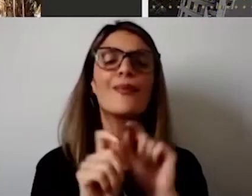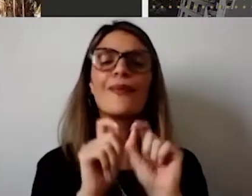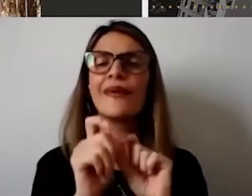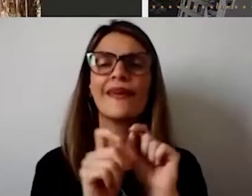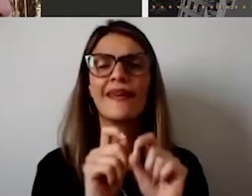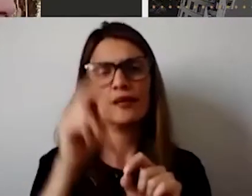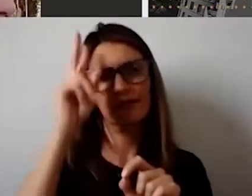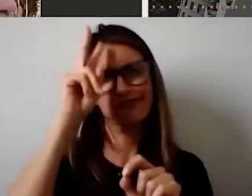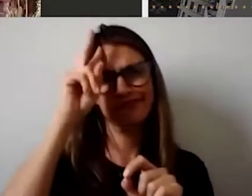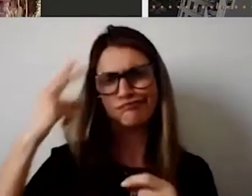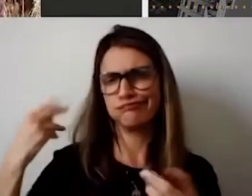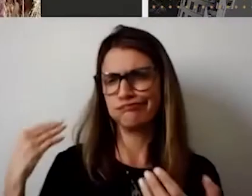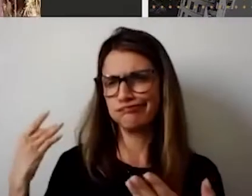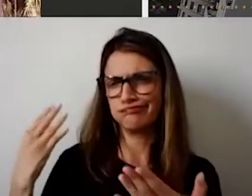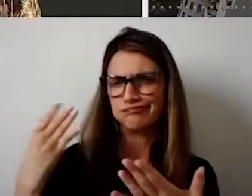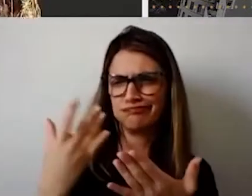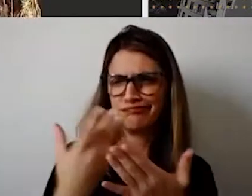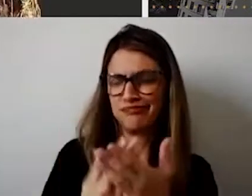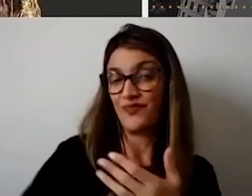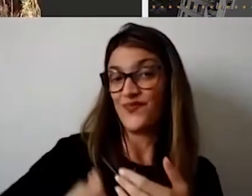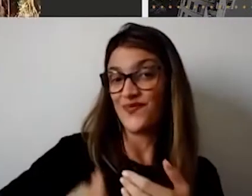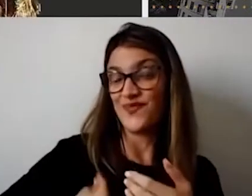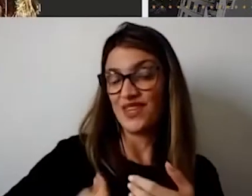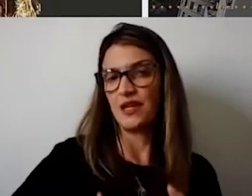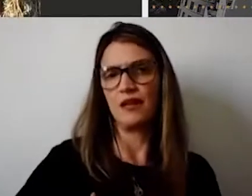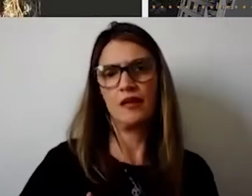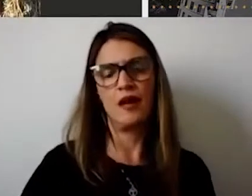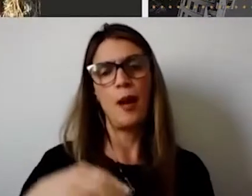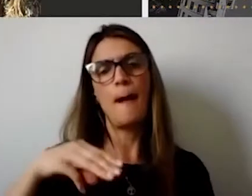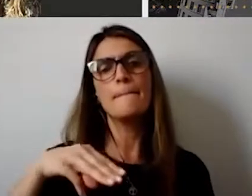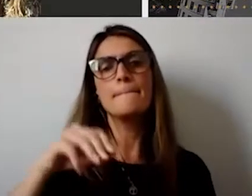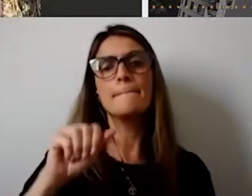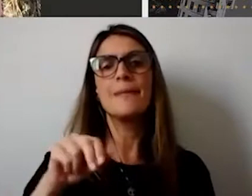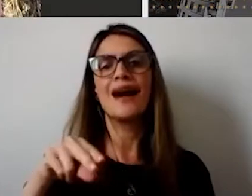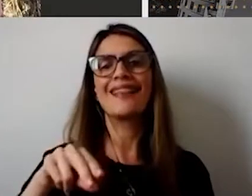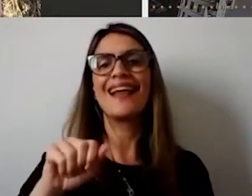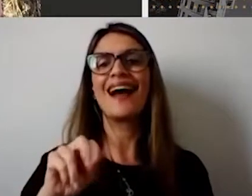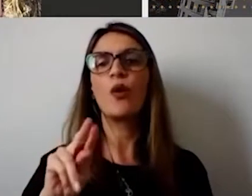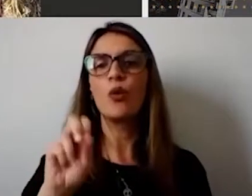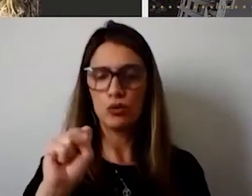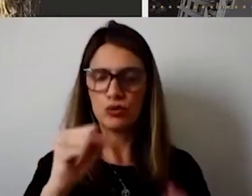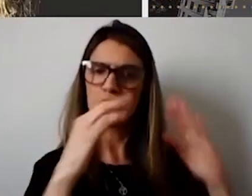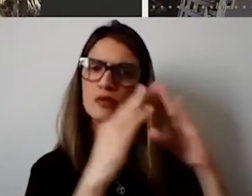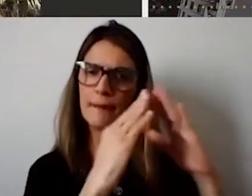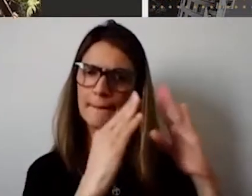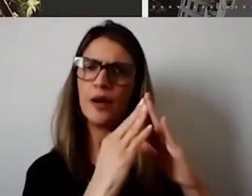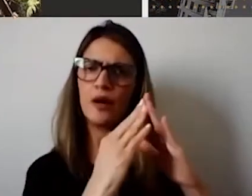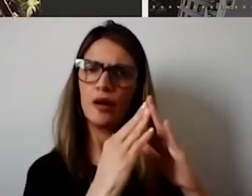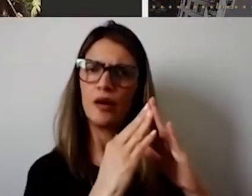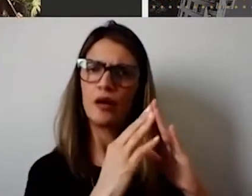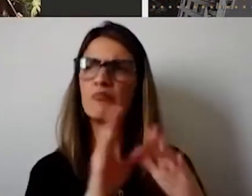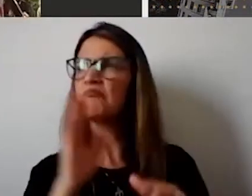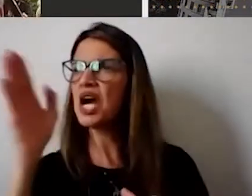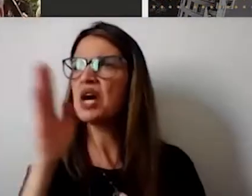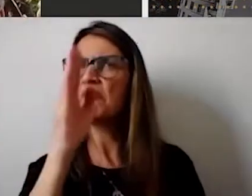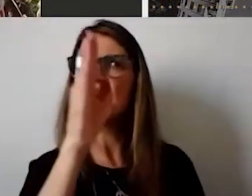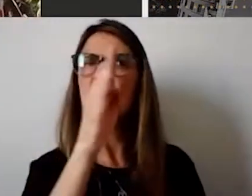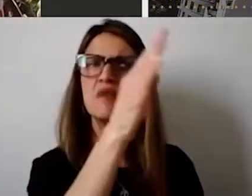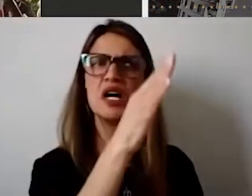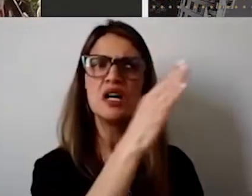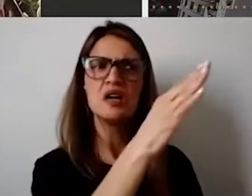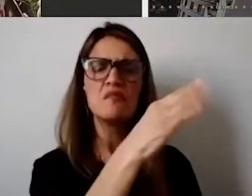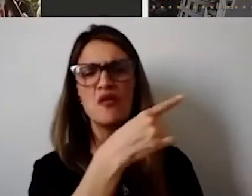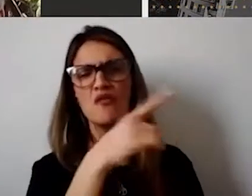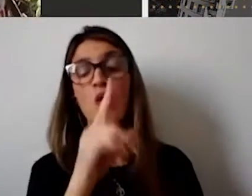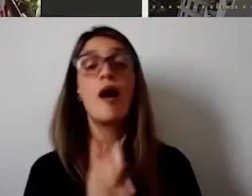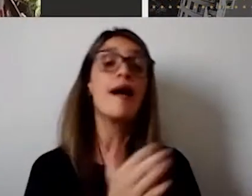história. Você vive em Manaus. Como é que você passou por muito lugar antes de se fixar em Manaus,